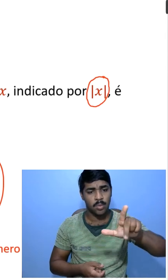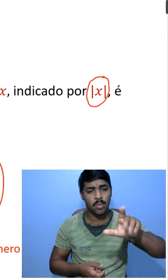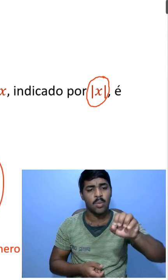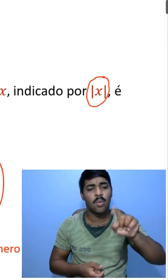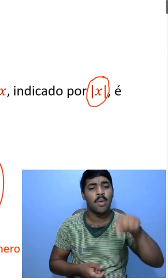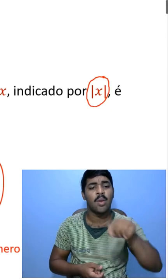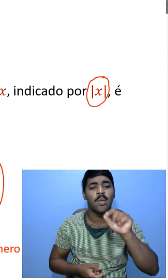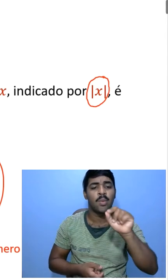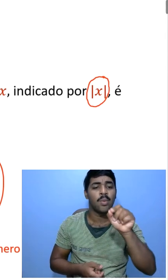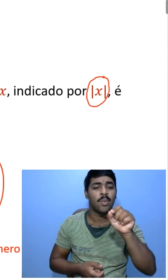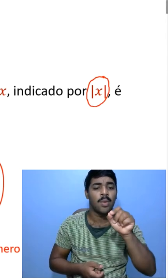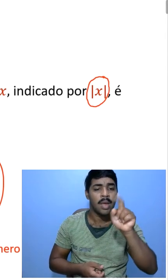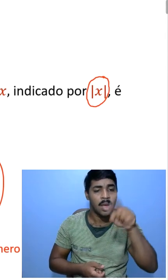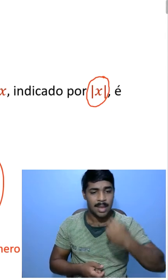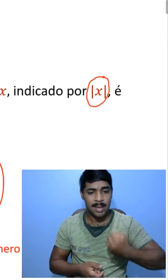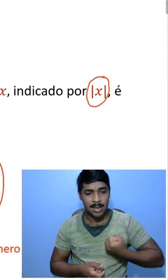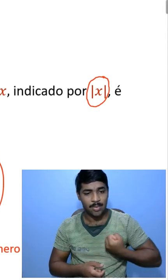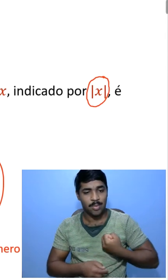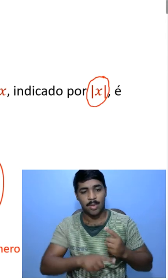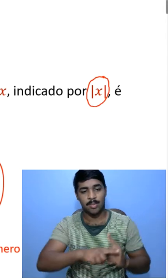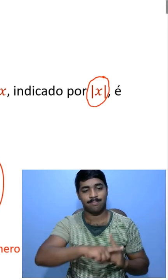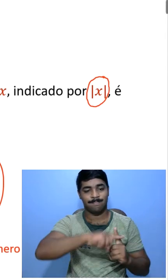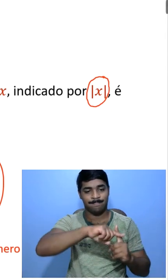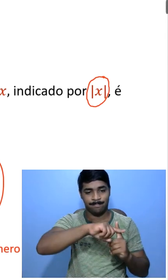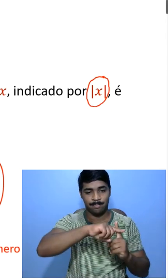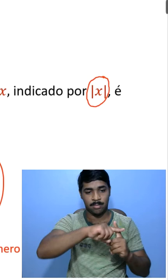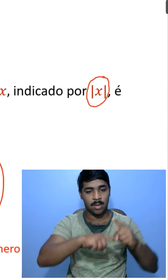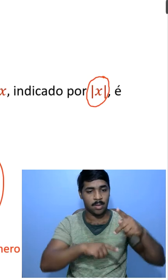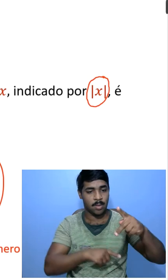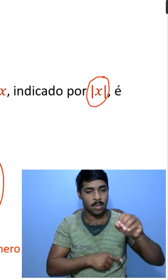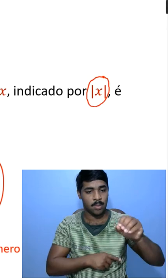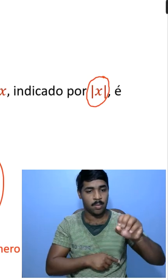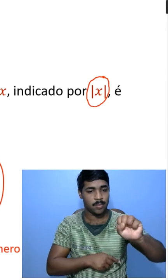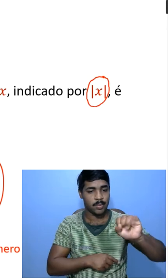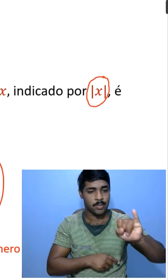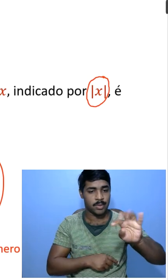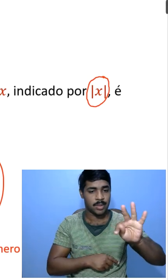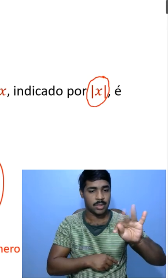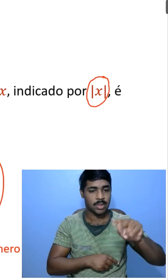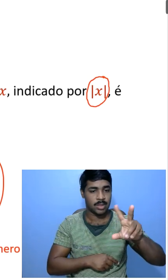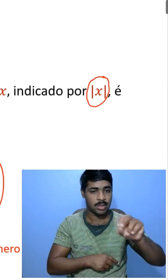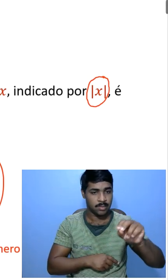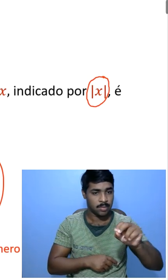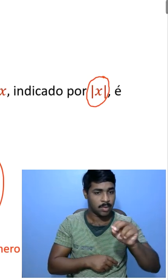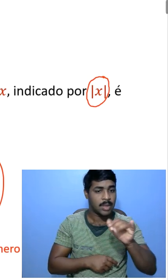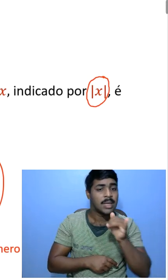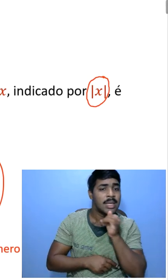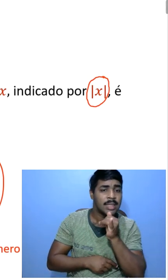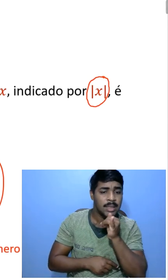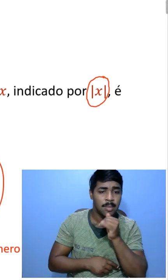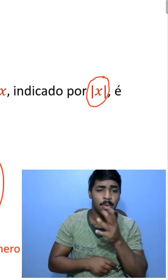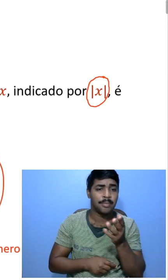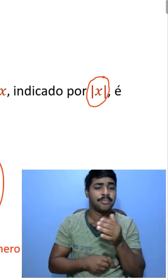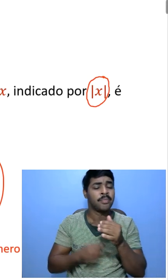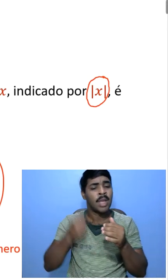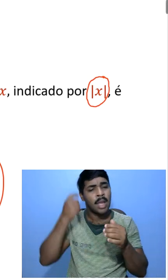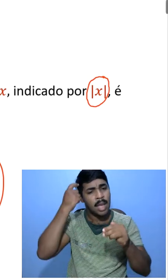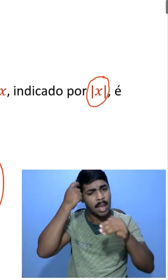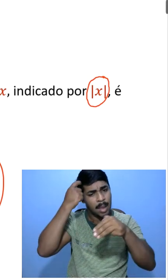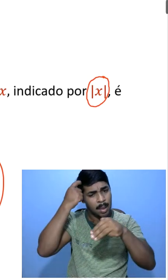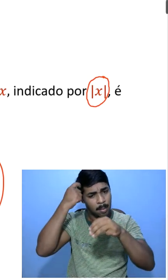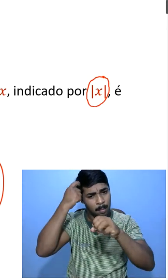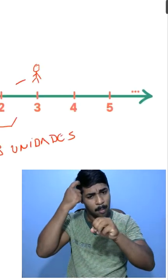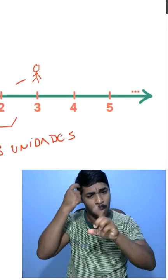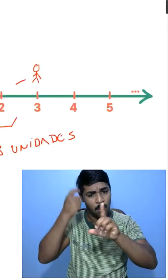positivo maior ou igual a zero. Ou seja, você nunca vai ter um módulo negativo. Se a gente fosse fazer um paralelo com o nosso desenho